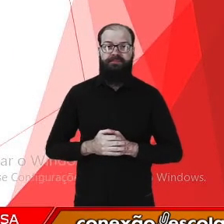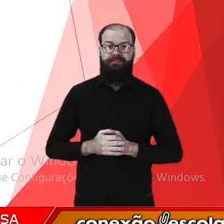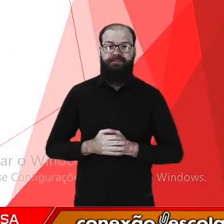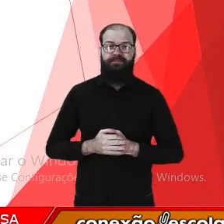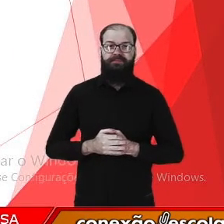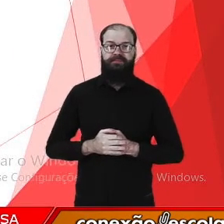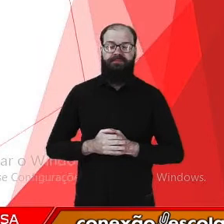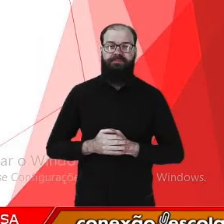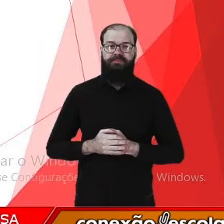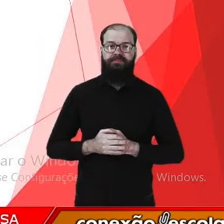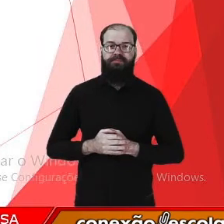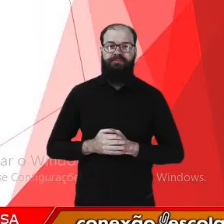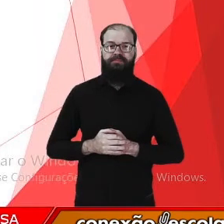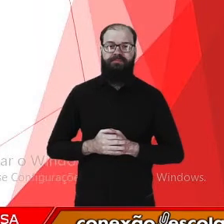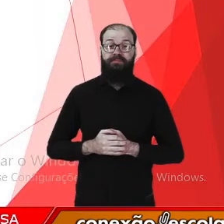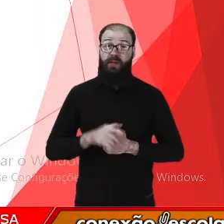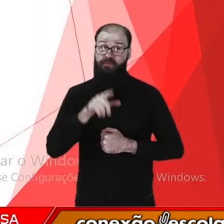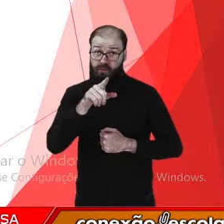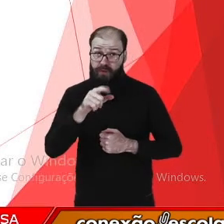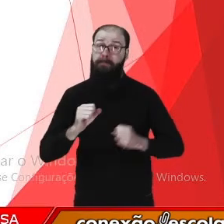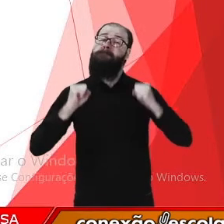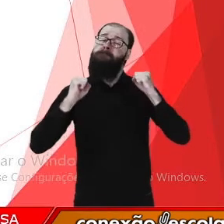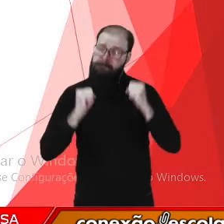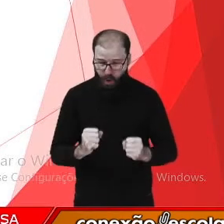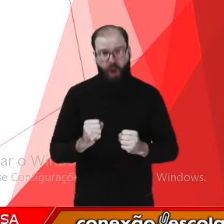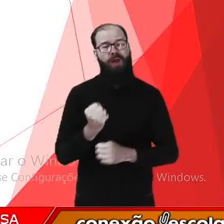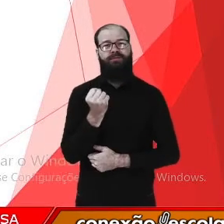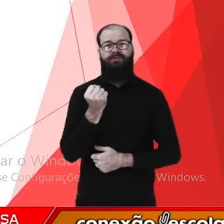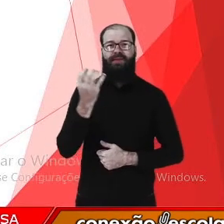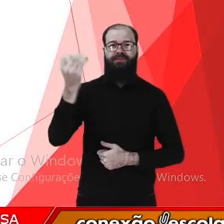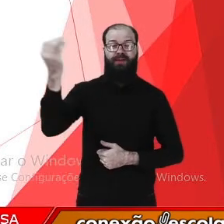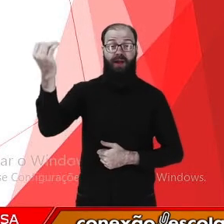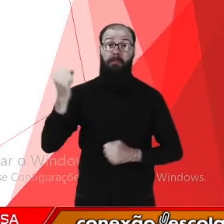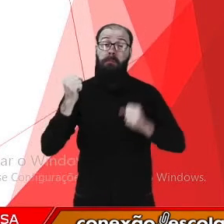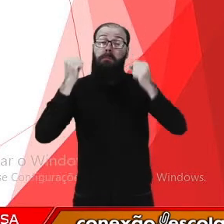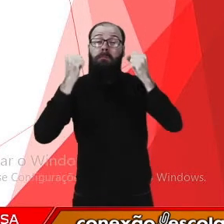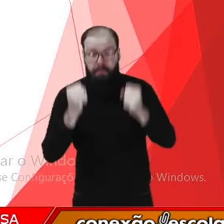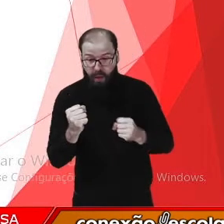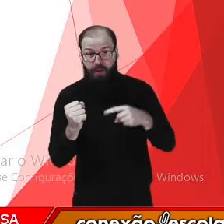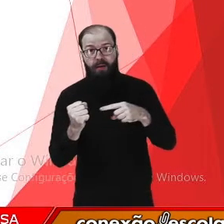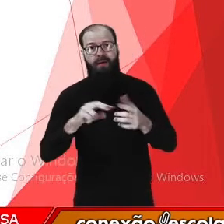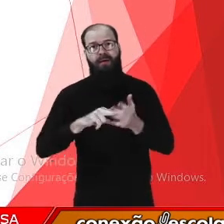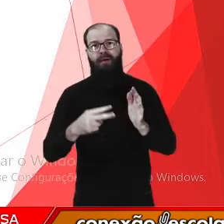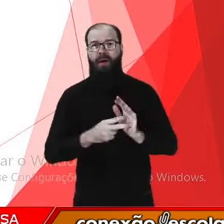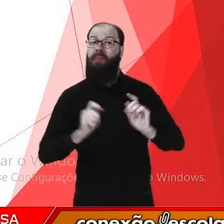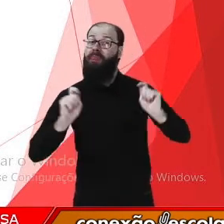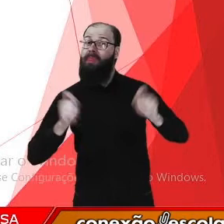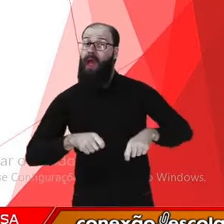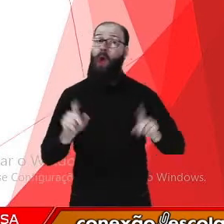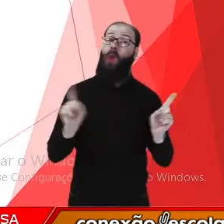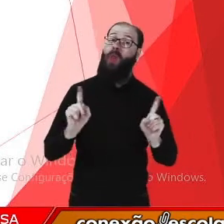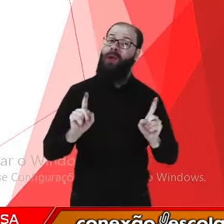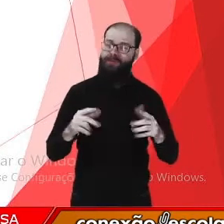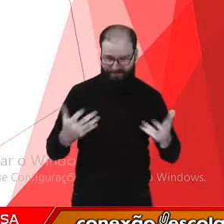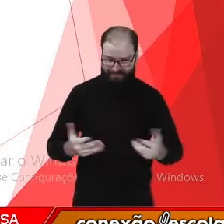can travel. Você pode viajar, é uma possibilidade. Outro exemplo